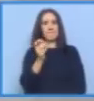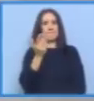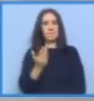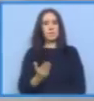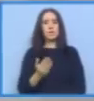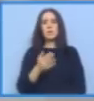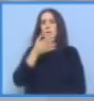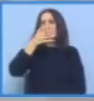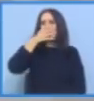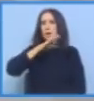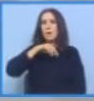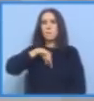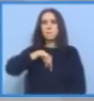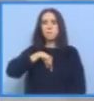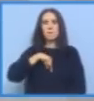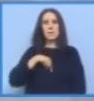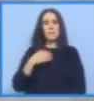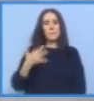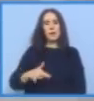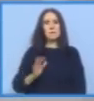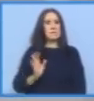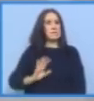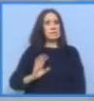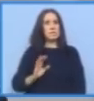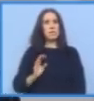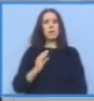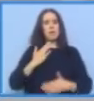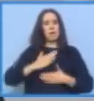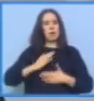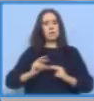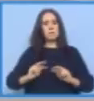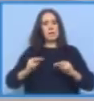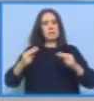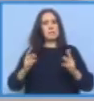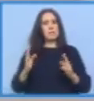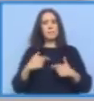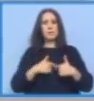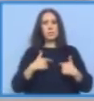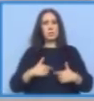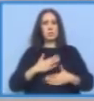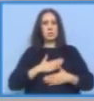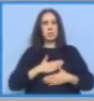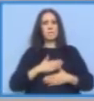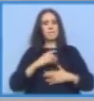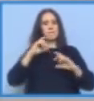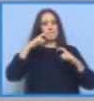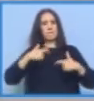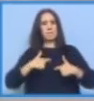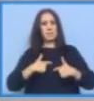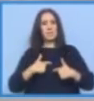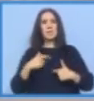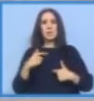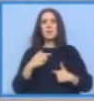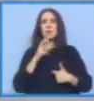o ódio em mim, que o mal, passe da superfície, mas que entre dentro do meu coração e que tome conta de mim. O contemplar,